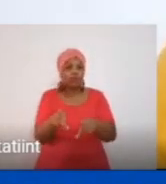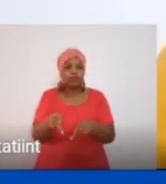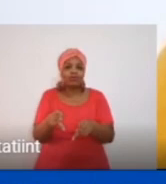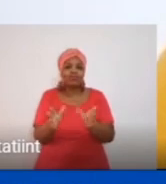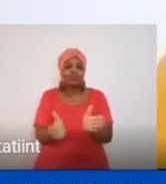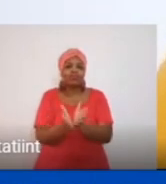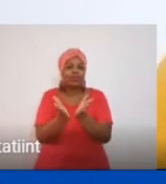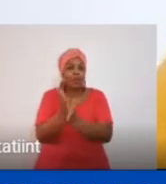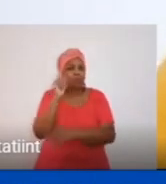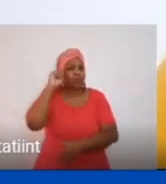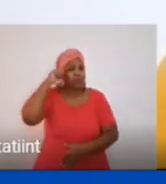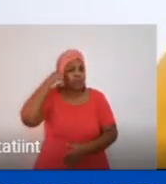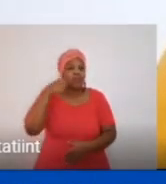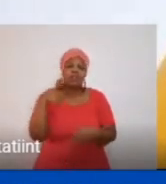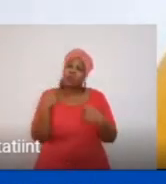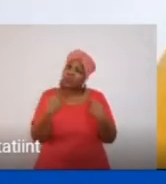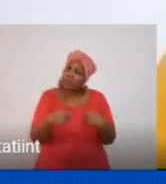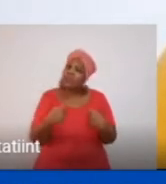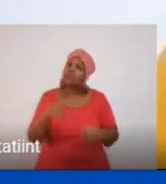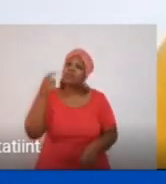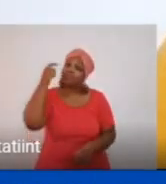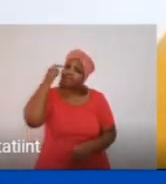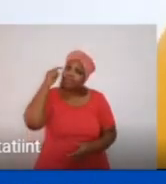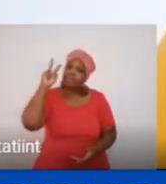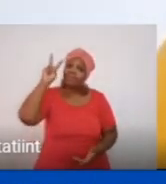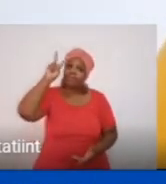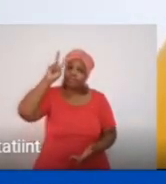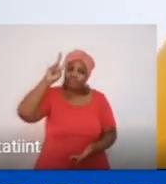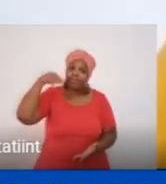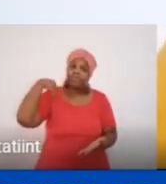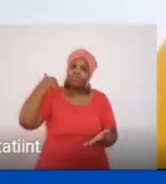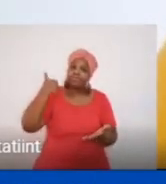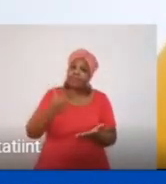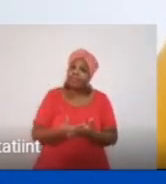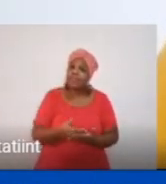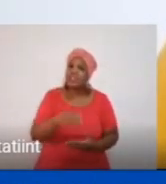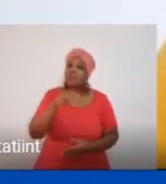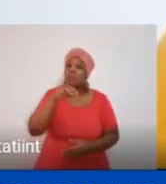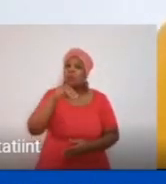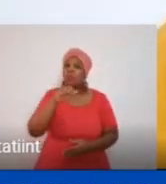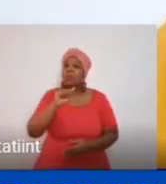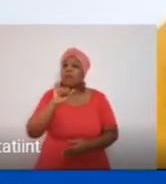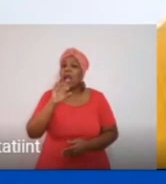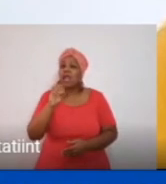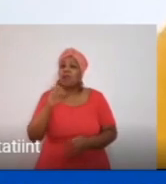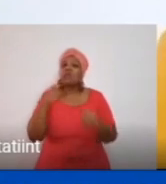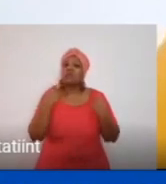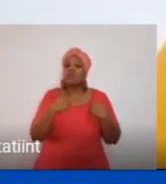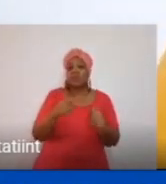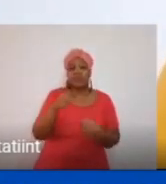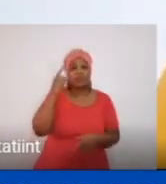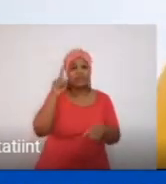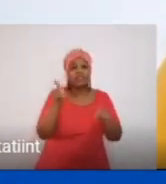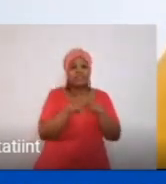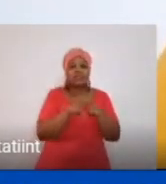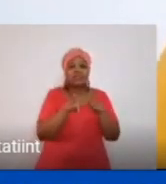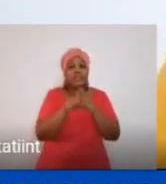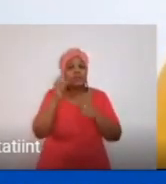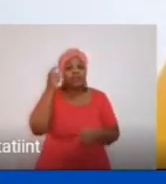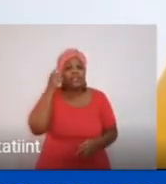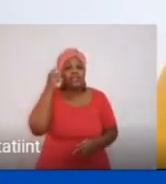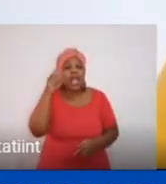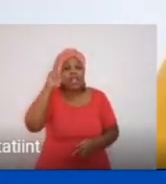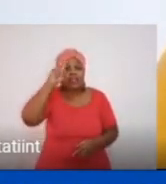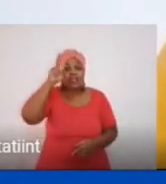pensar a história, pensar os marcos que estão colocados no mês de maio, precisa ser também pensar a história dessa